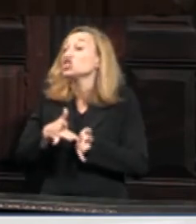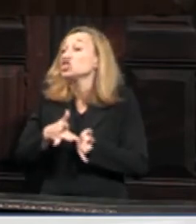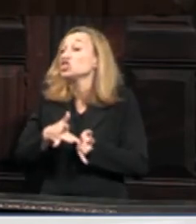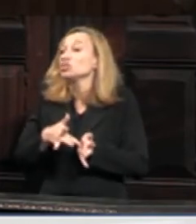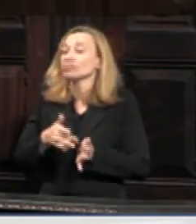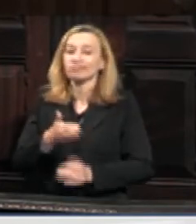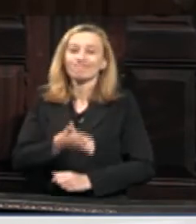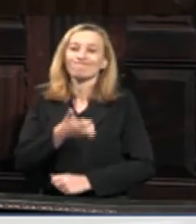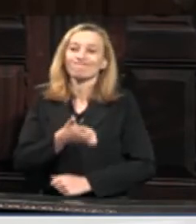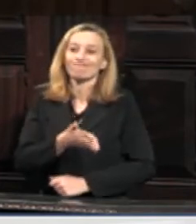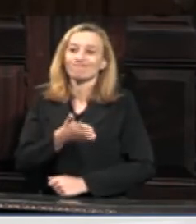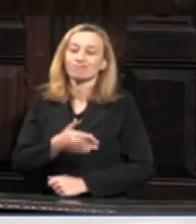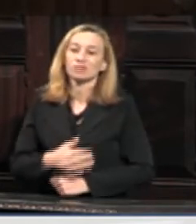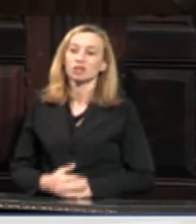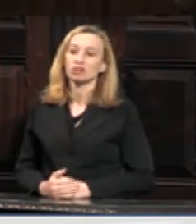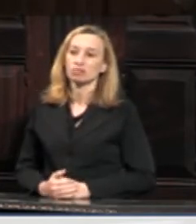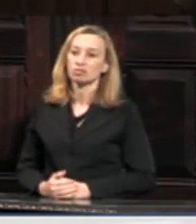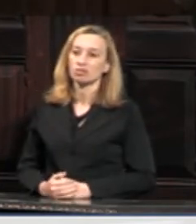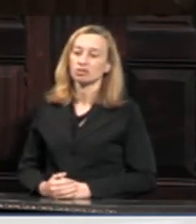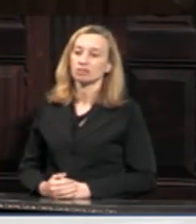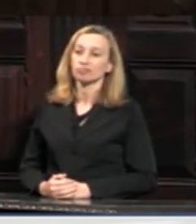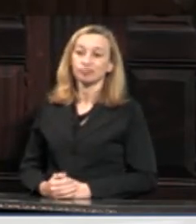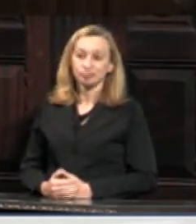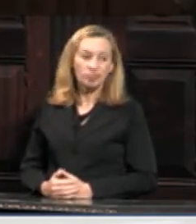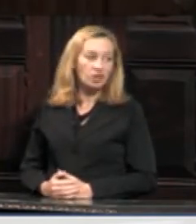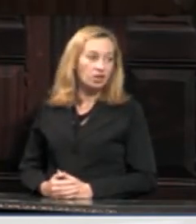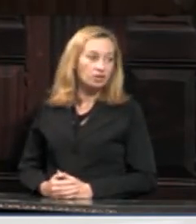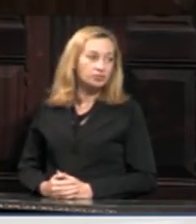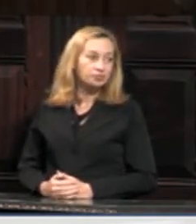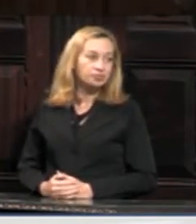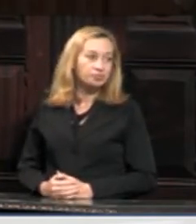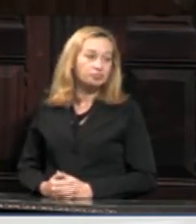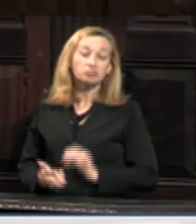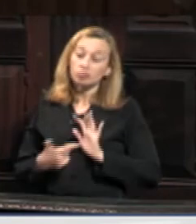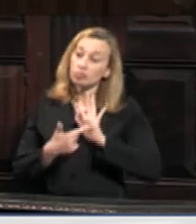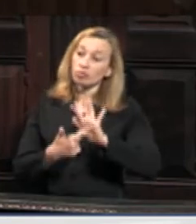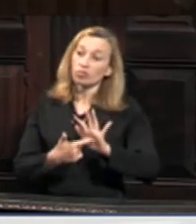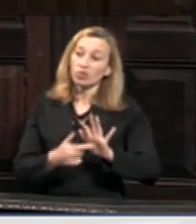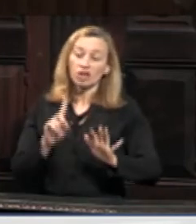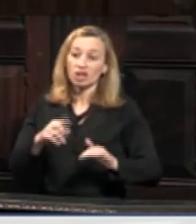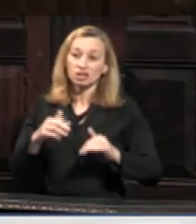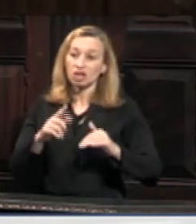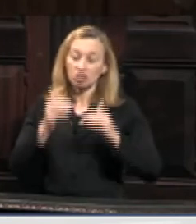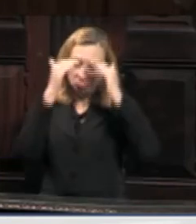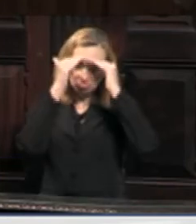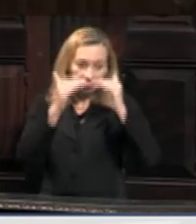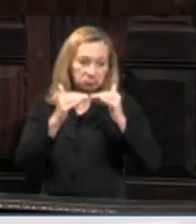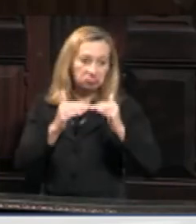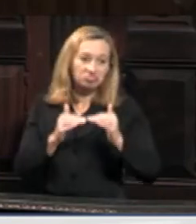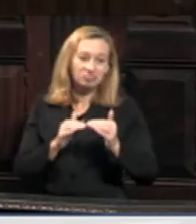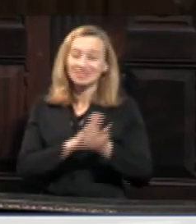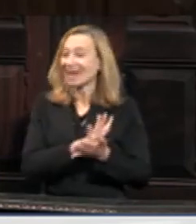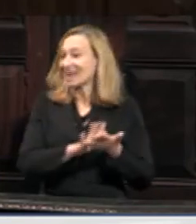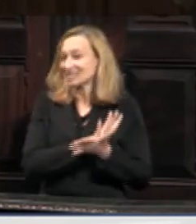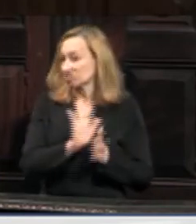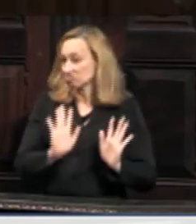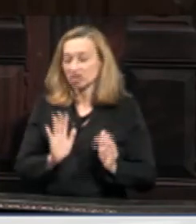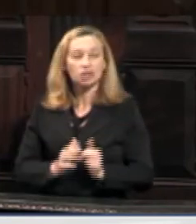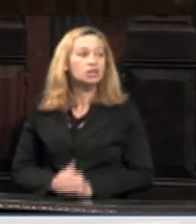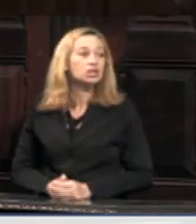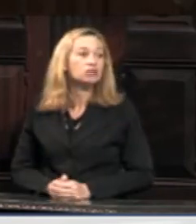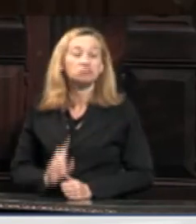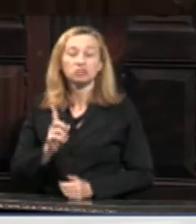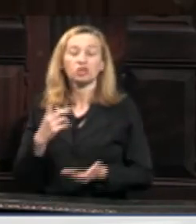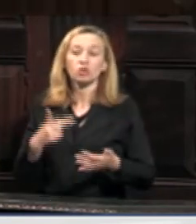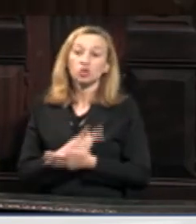mas isso integra o rito democrático do candidato derrotado para com o candidato ou com a candidata vencedora. Isso não